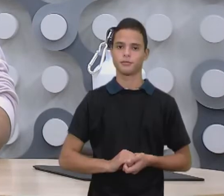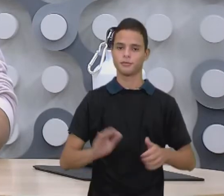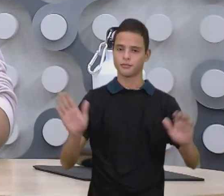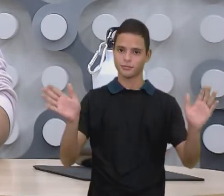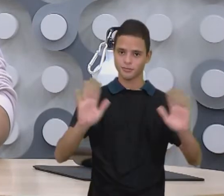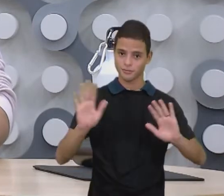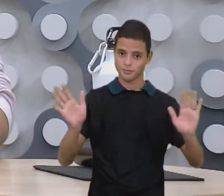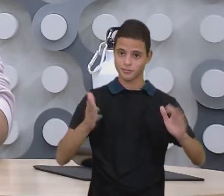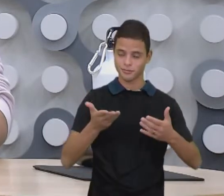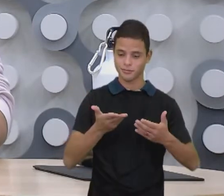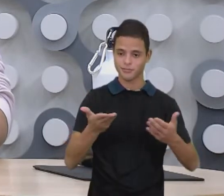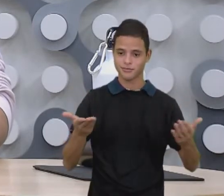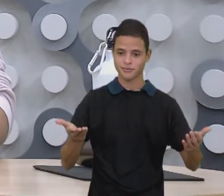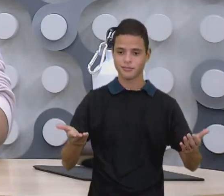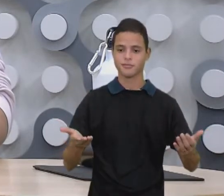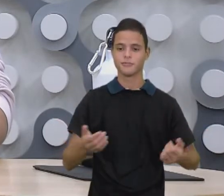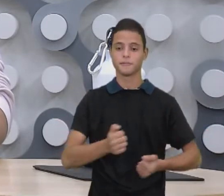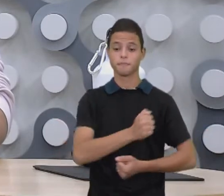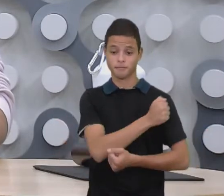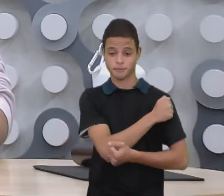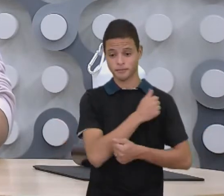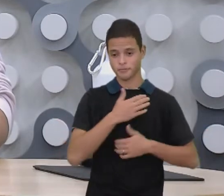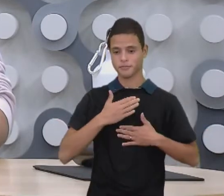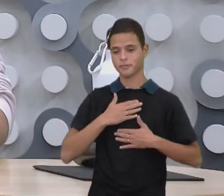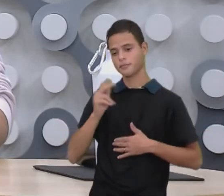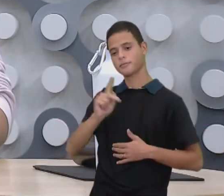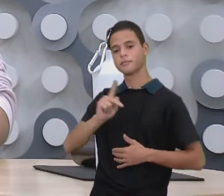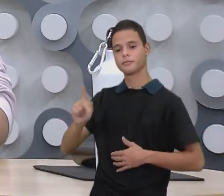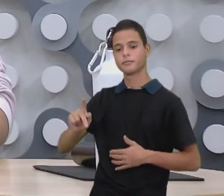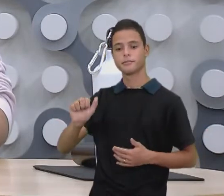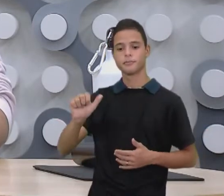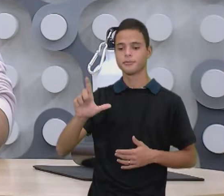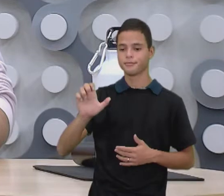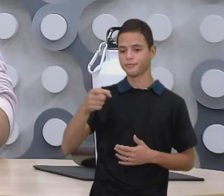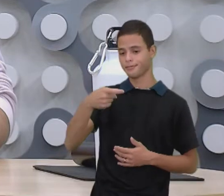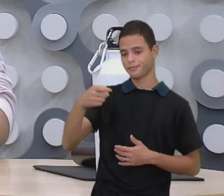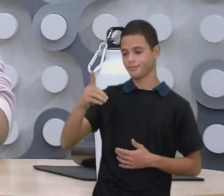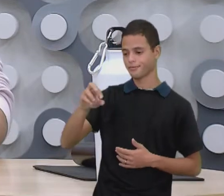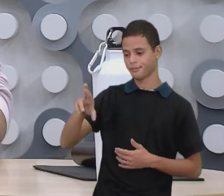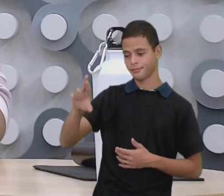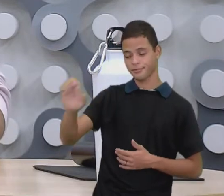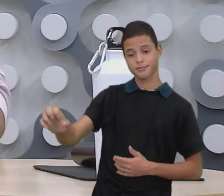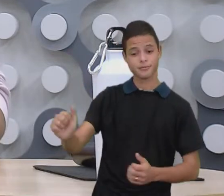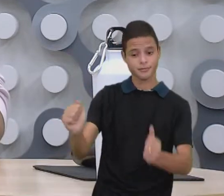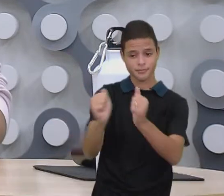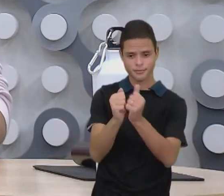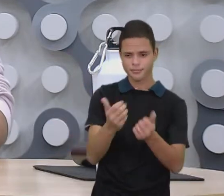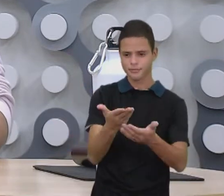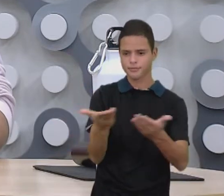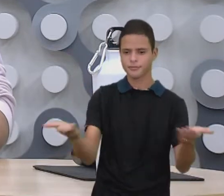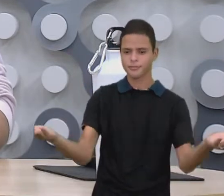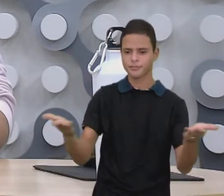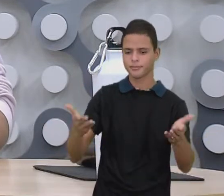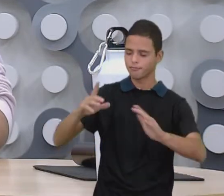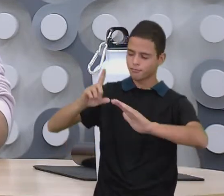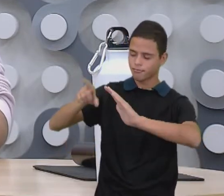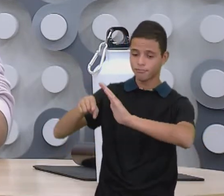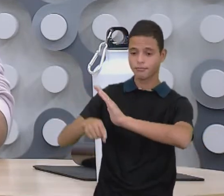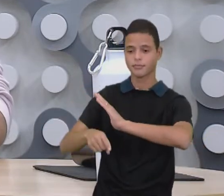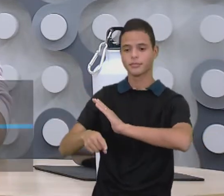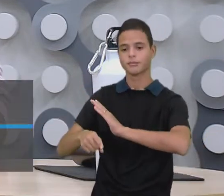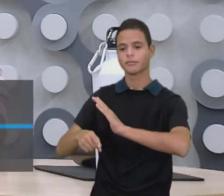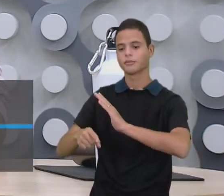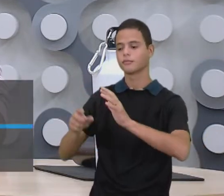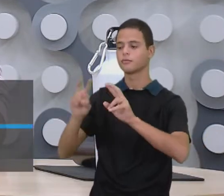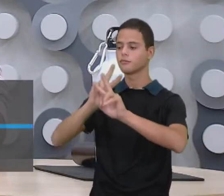Saudações, comunidade escolar! Eu sou o professor Alexandre e estarei com vocês aqui no nosso aprofundamento Ciência em